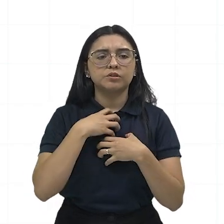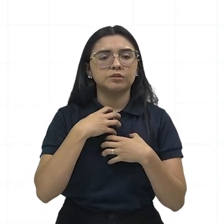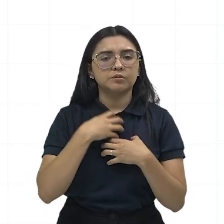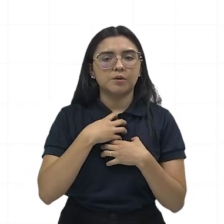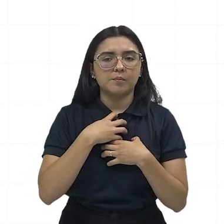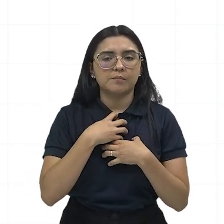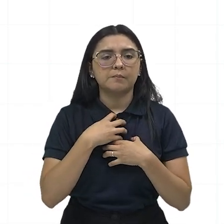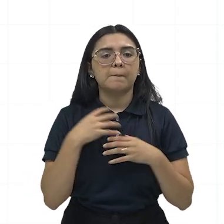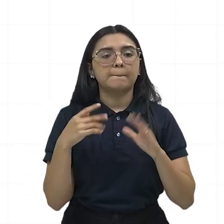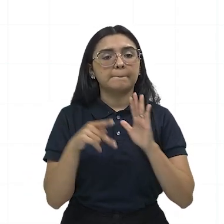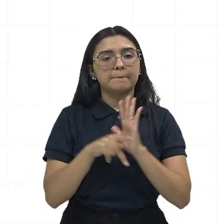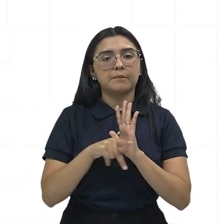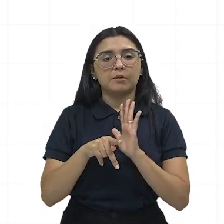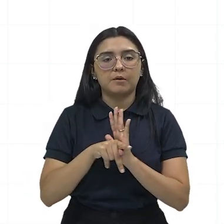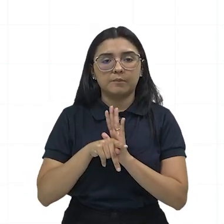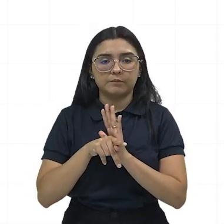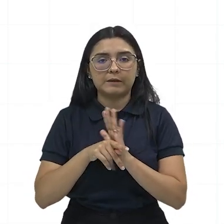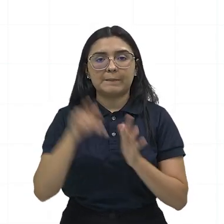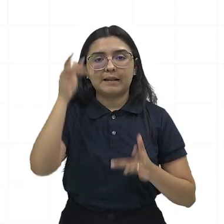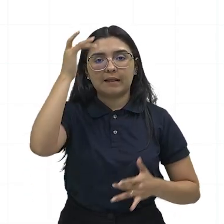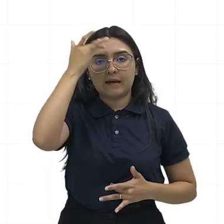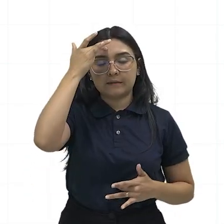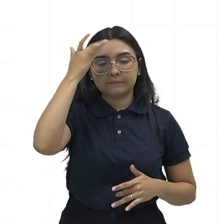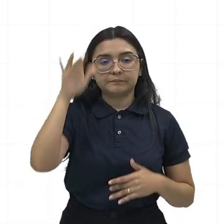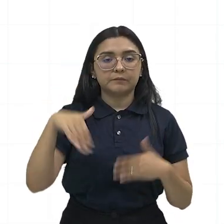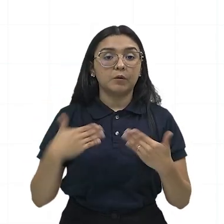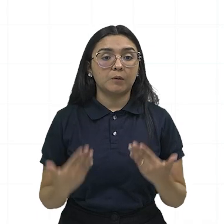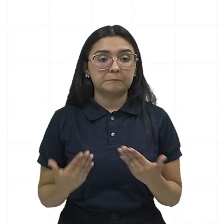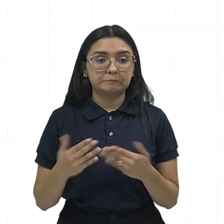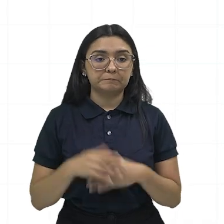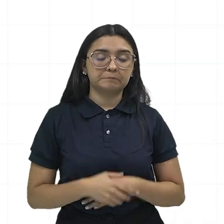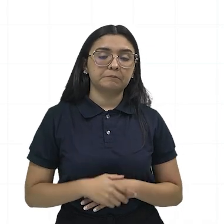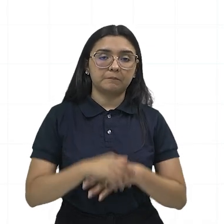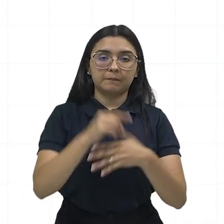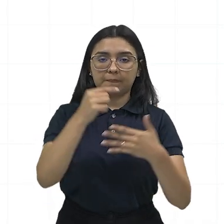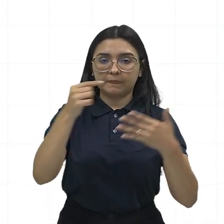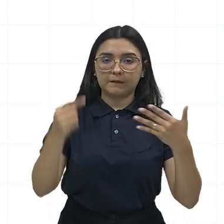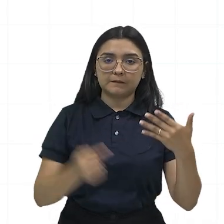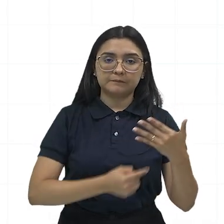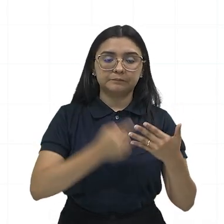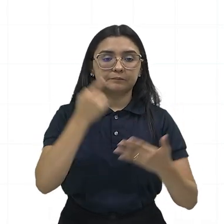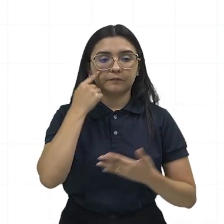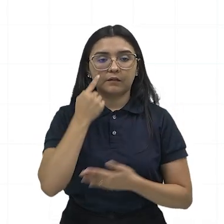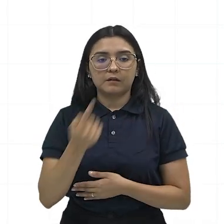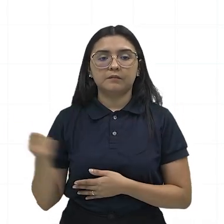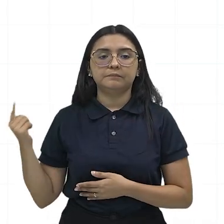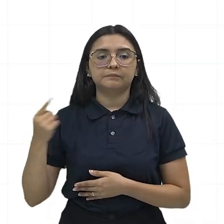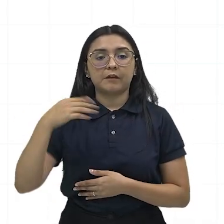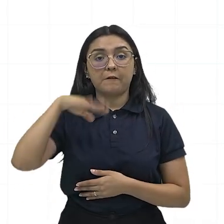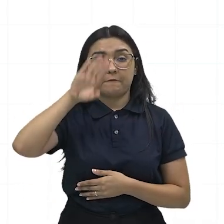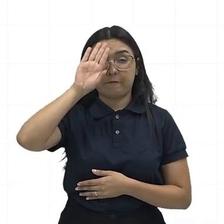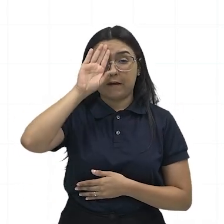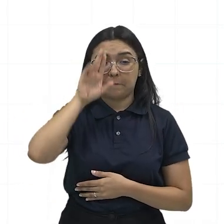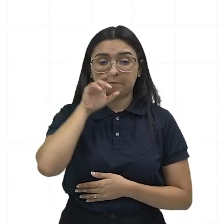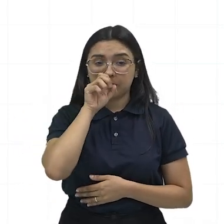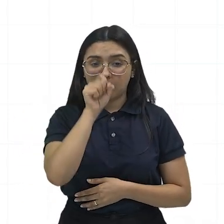sintomas da malária? Então, como sintomas, nós temos aí a febre